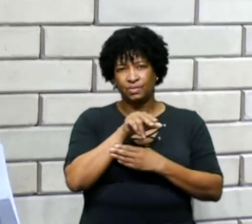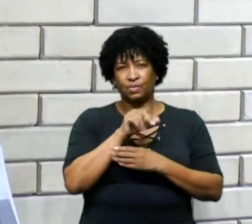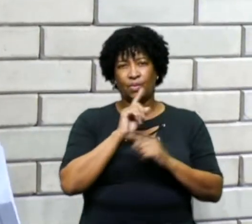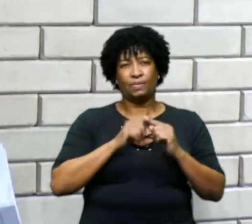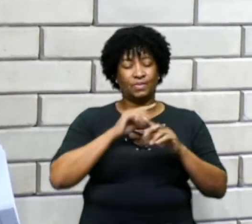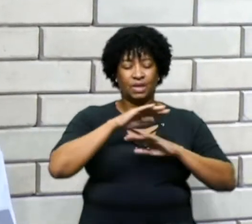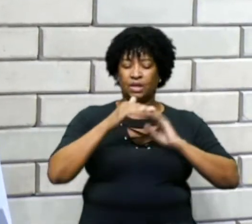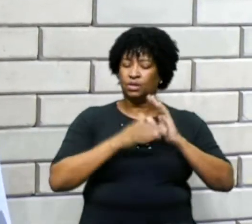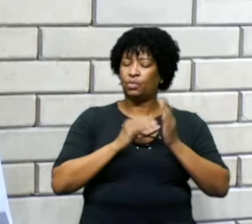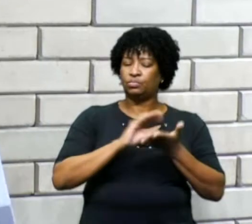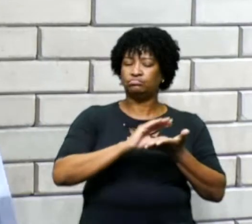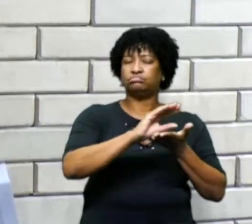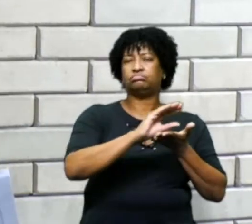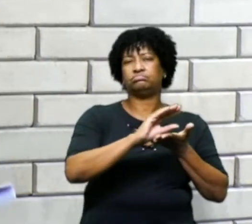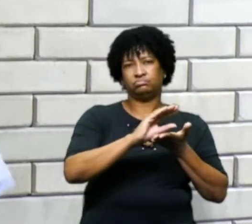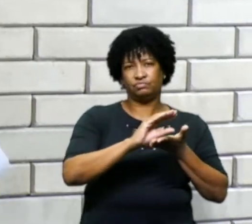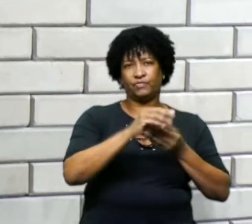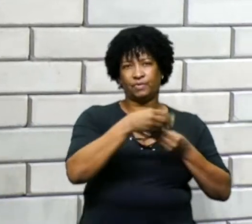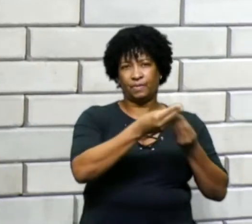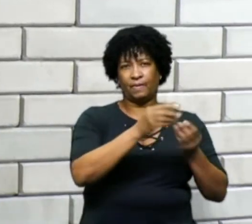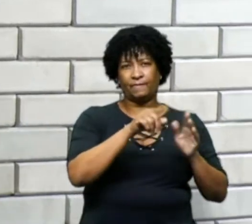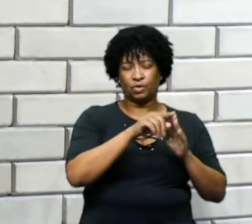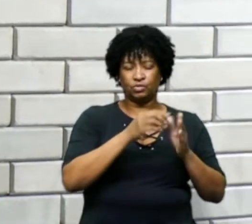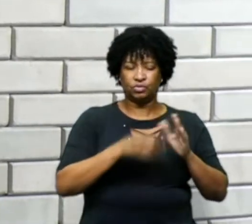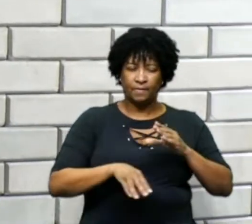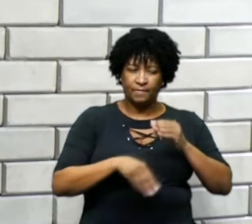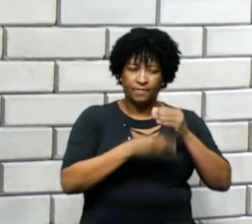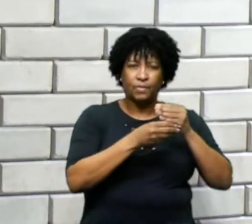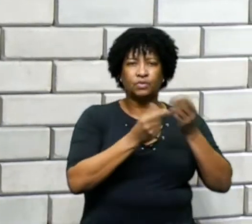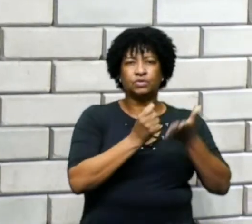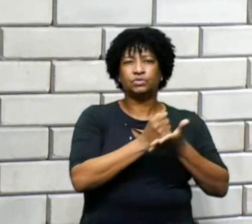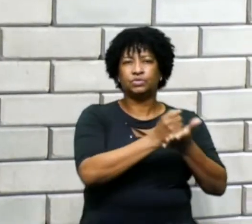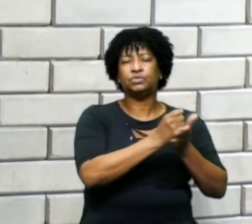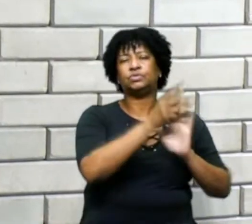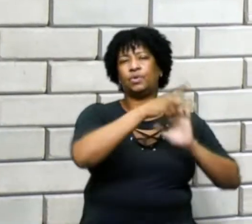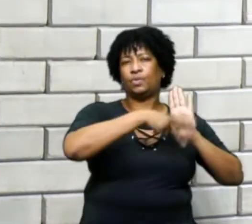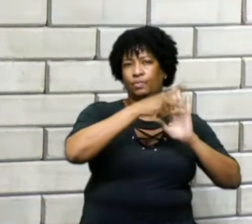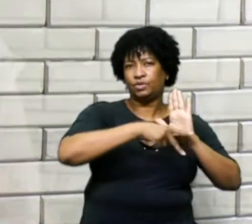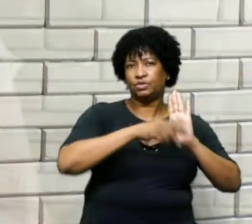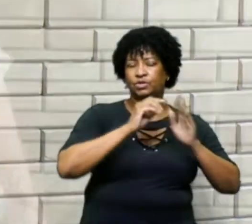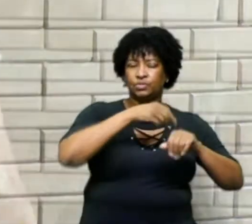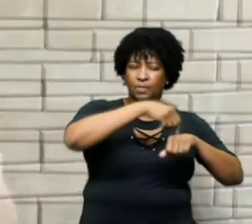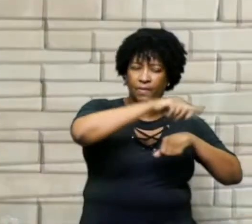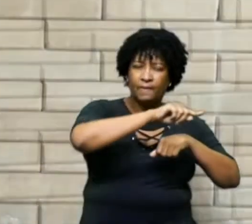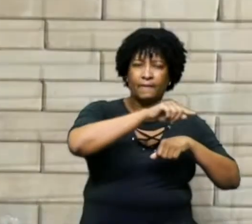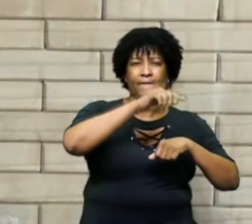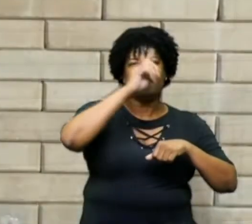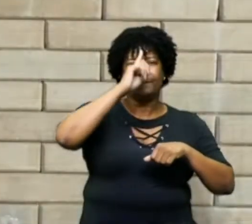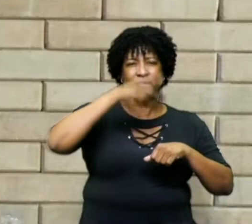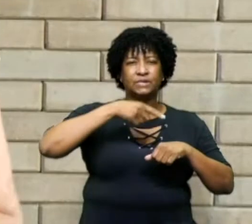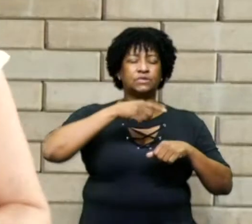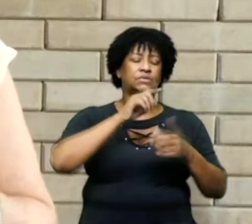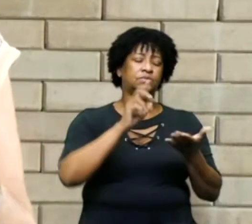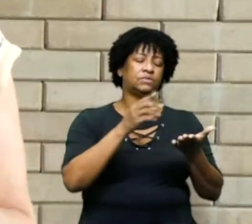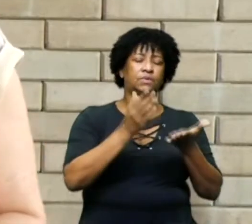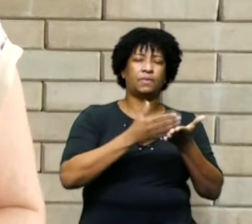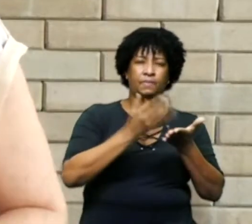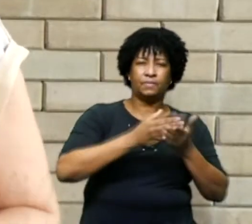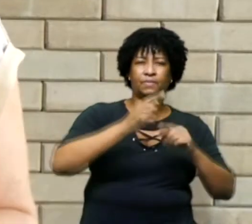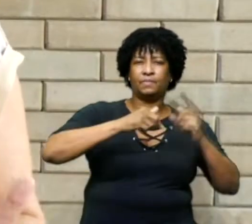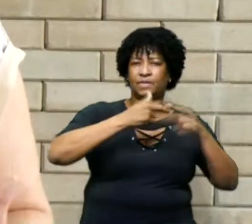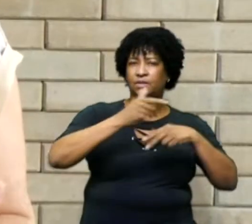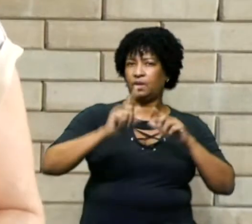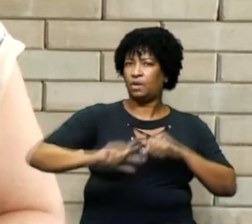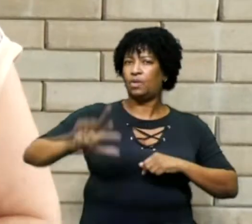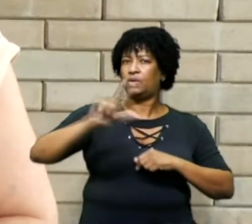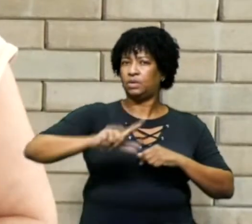diretamente com esses irmãos porque todos os recursos vão ser destinados a contribuir com esses projetos que enviou não somente a Bíblia mas também